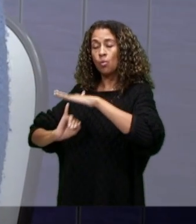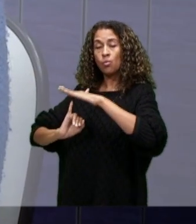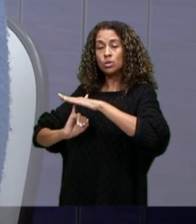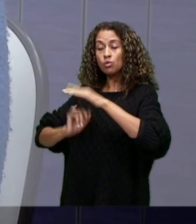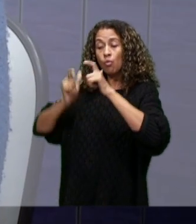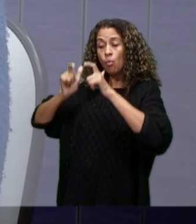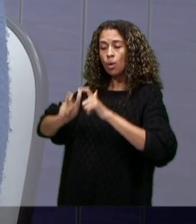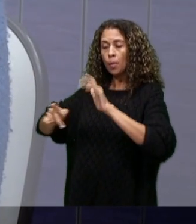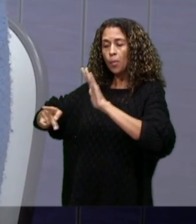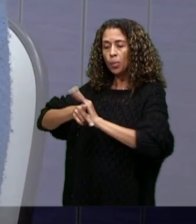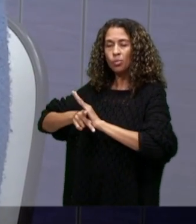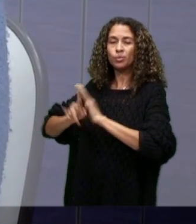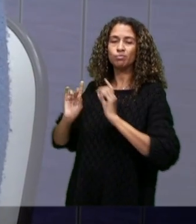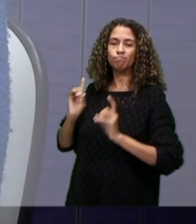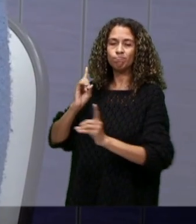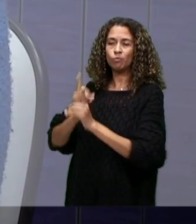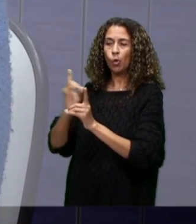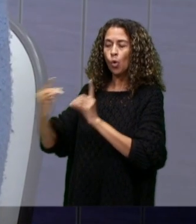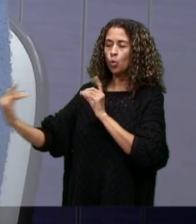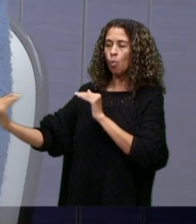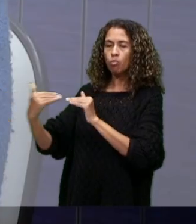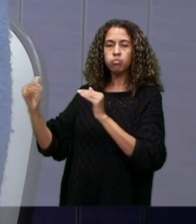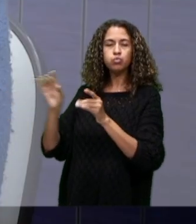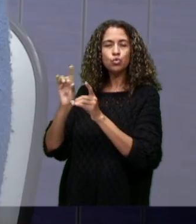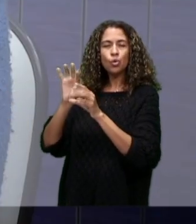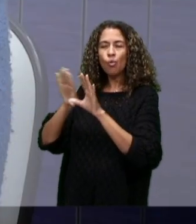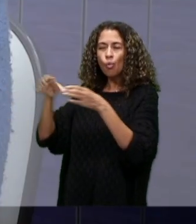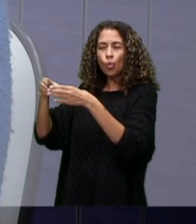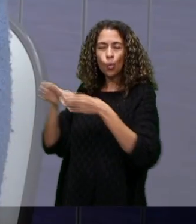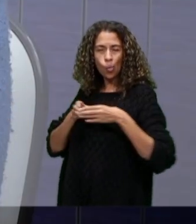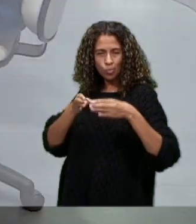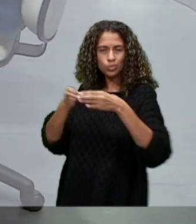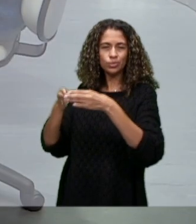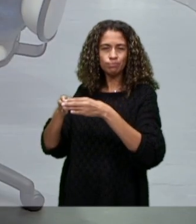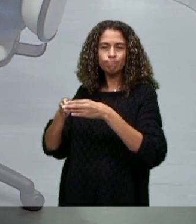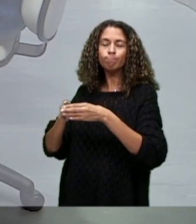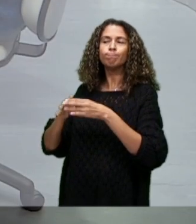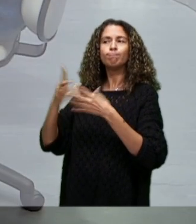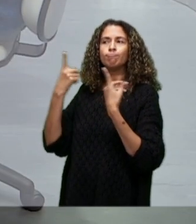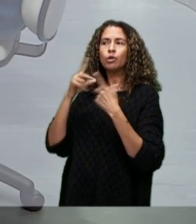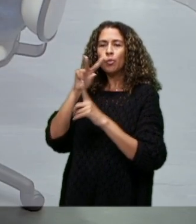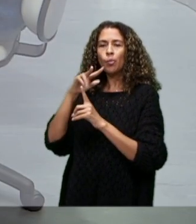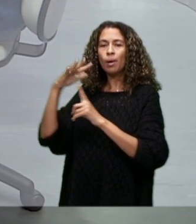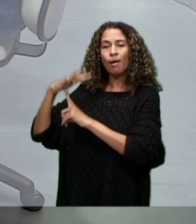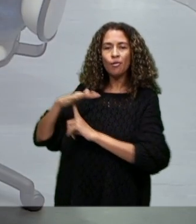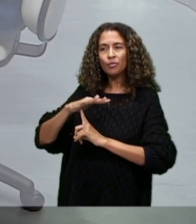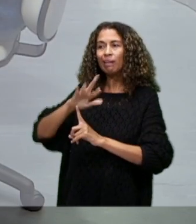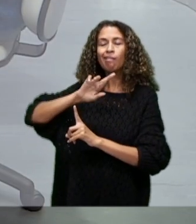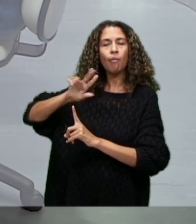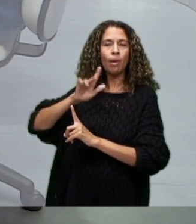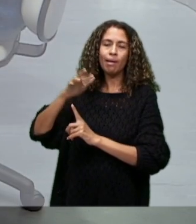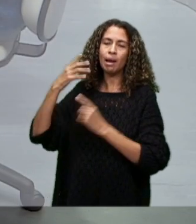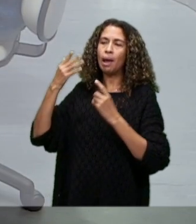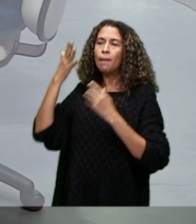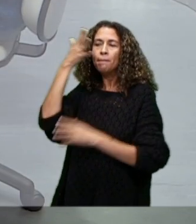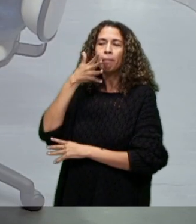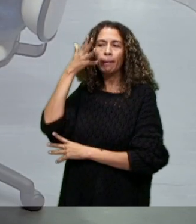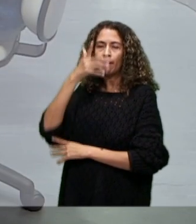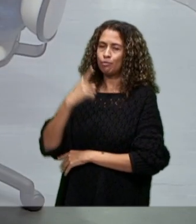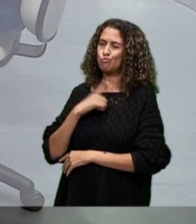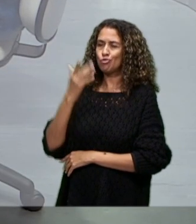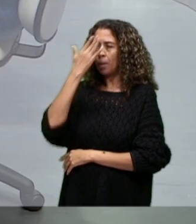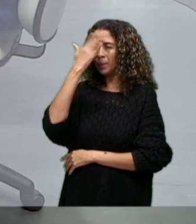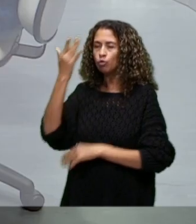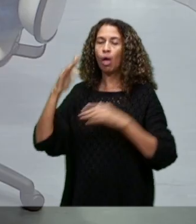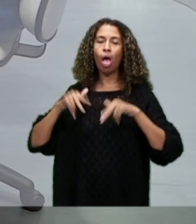de encontro de todos esses atores. E numa perspectiva de feira, né? Então não era palestra, não tinha uma pessoa lá na